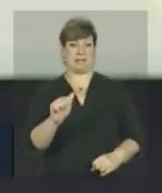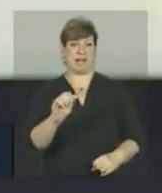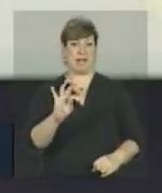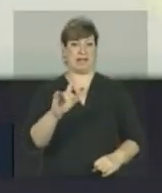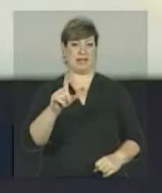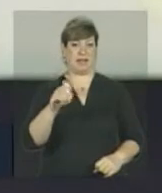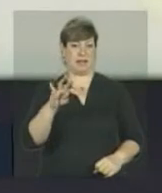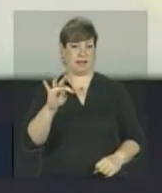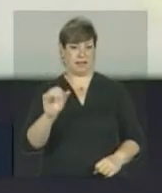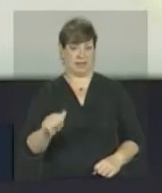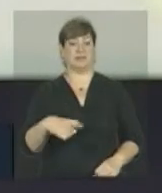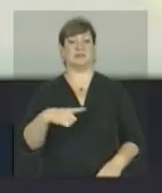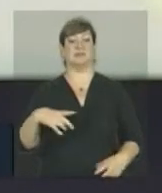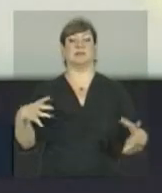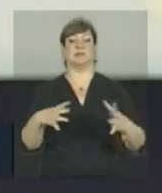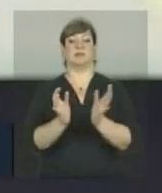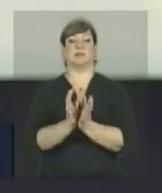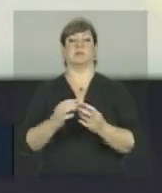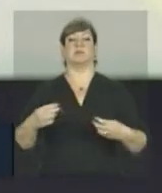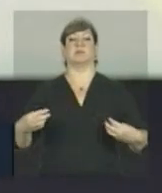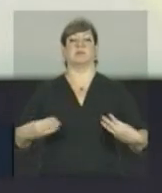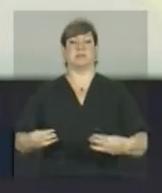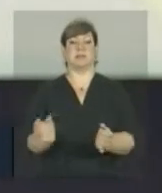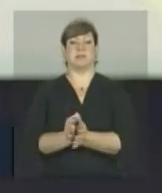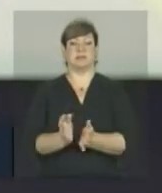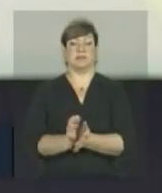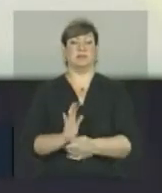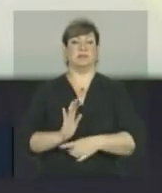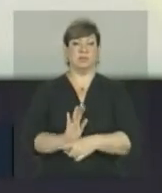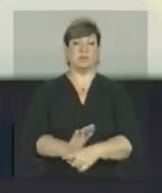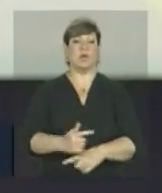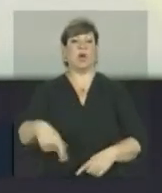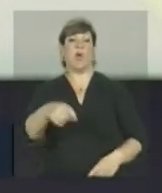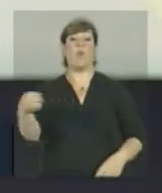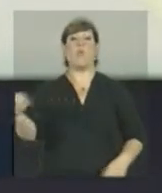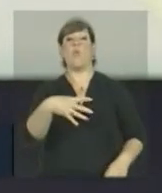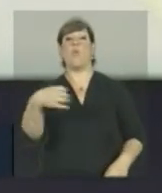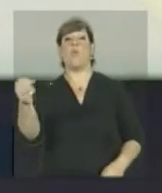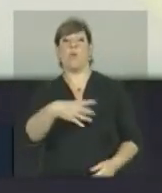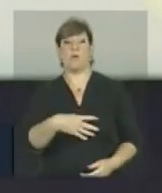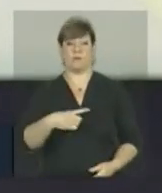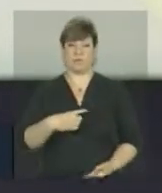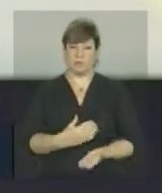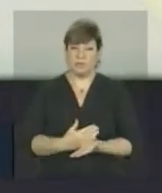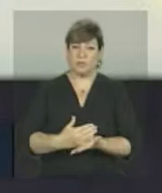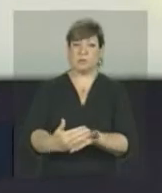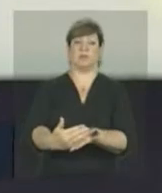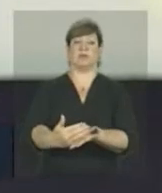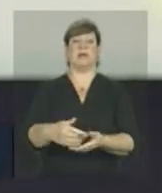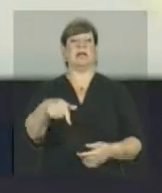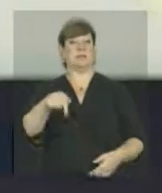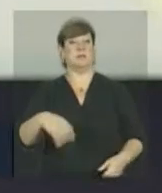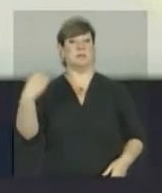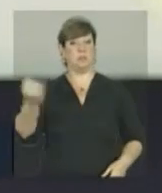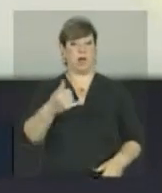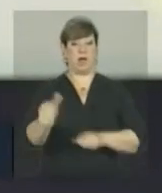de atletas apoiados pelo Ministério na base, aqueles que estão iniciando. Então, é muito importante essa renovação do Bolsa